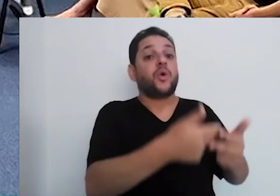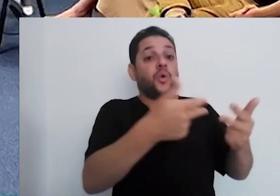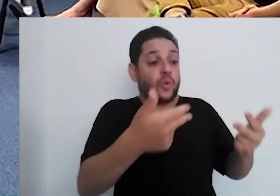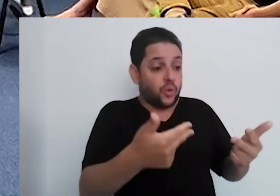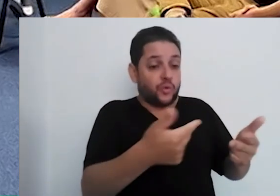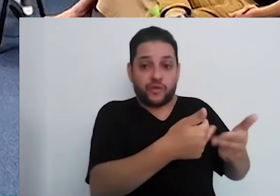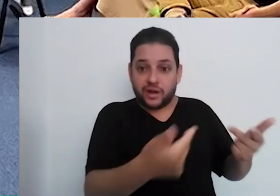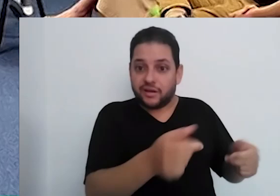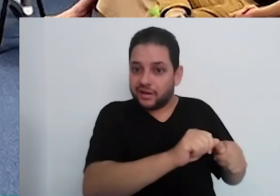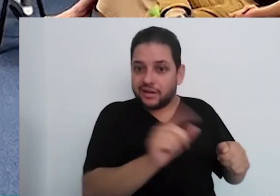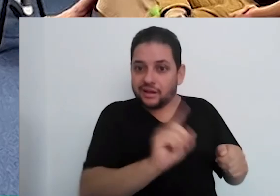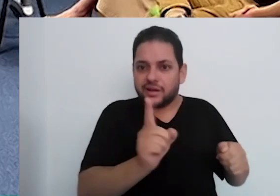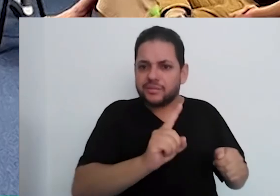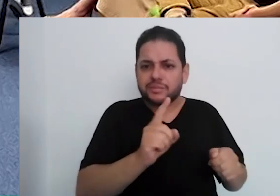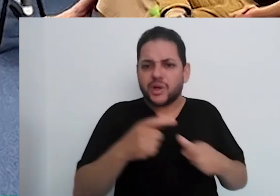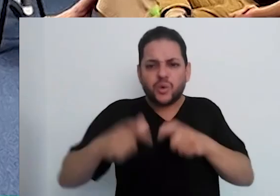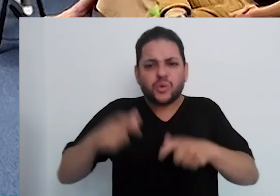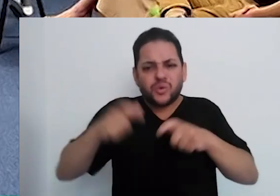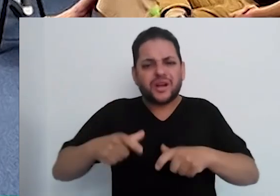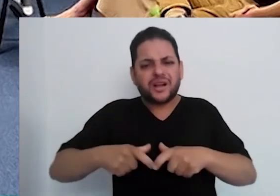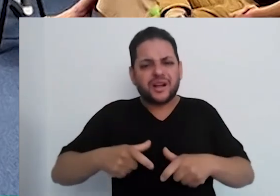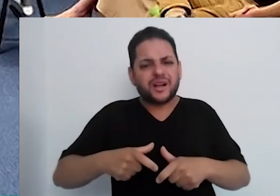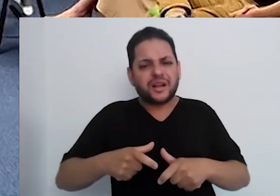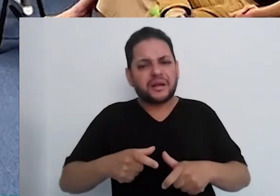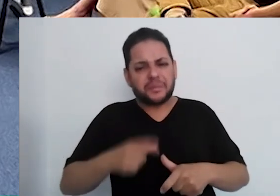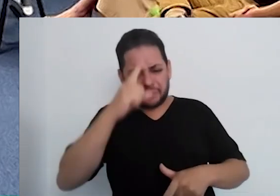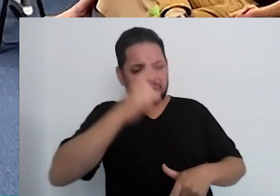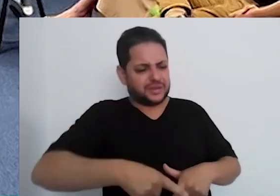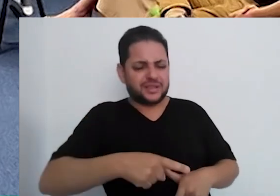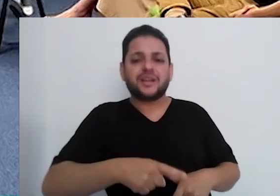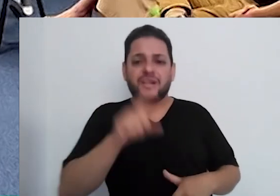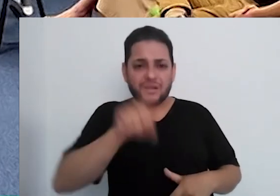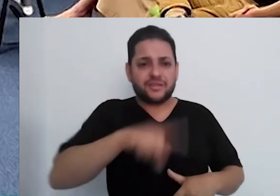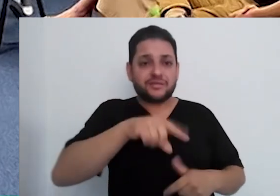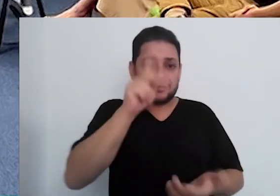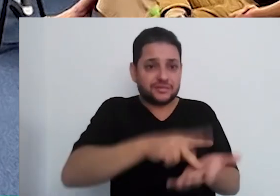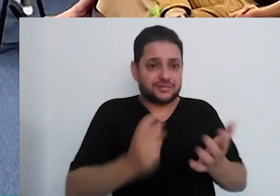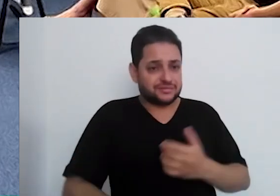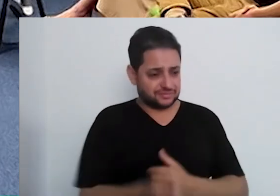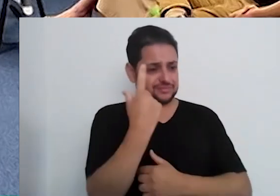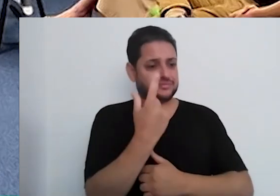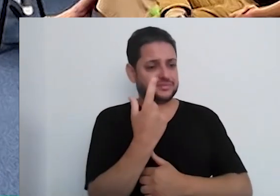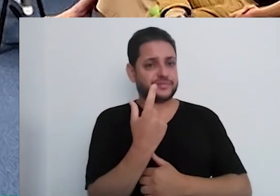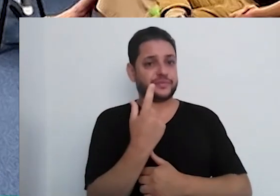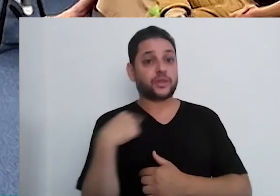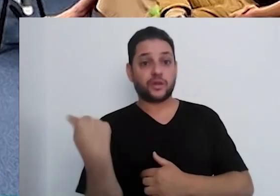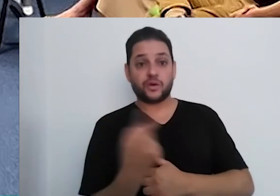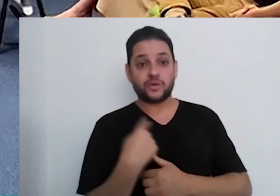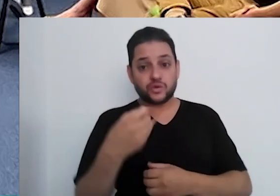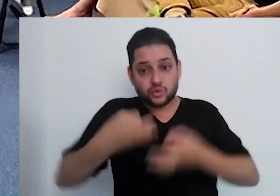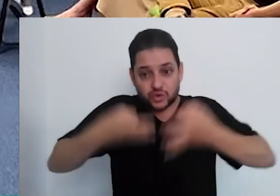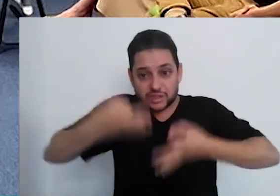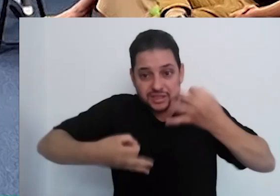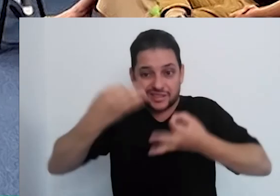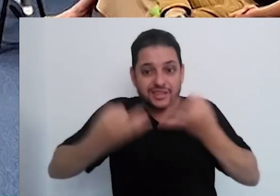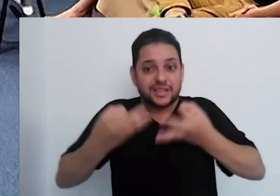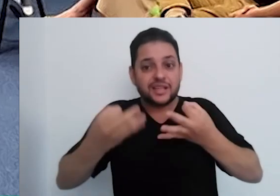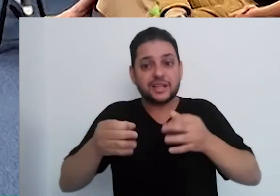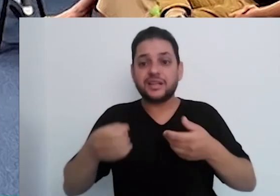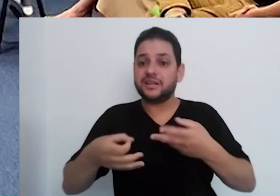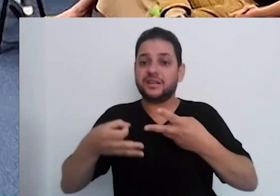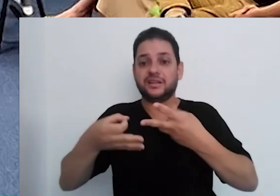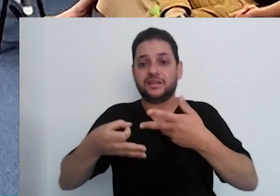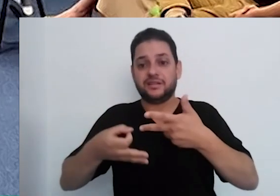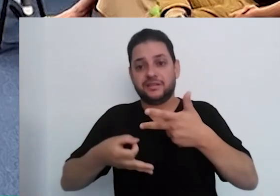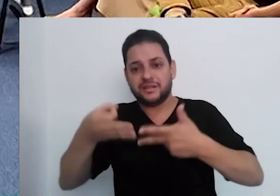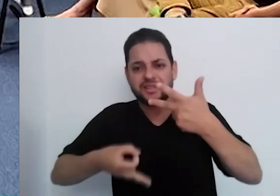posta é estranho mesmo é eu acho muito estranho e eu concordo com você a gente do o judiciário Não não pode ter